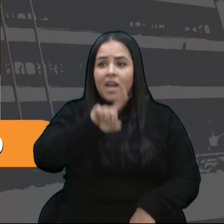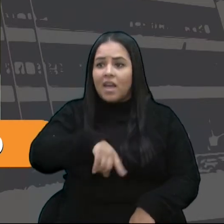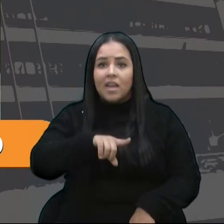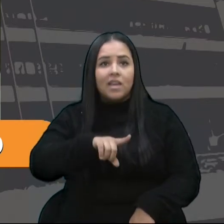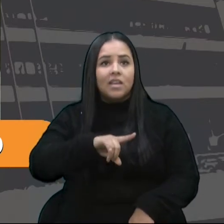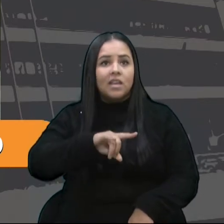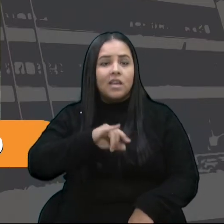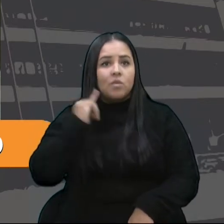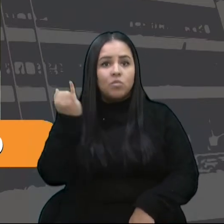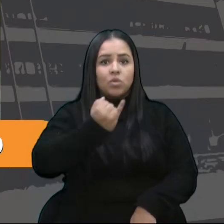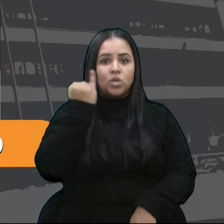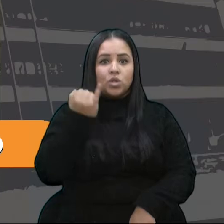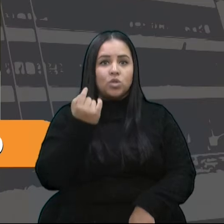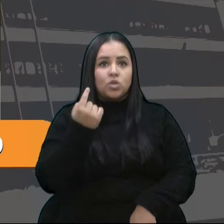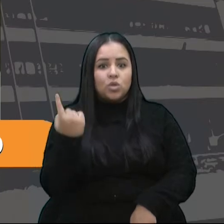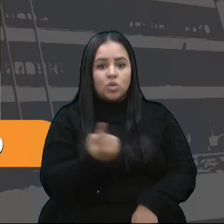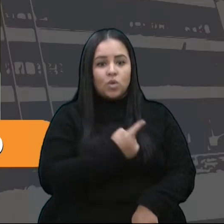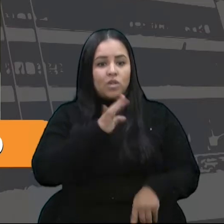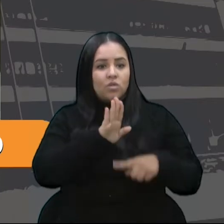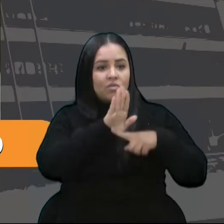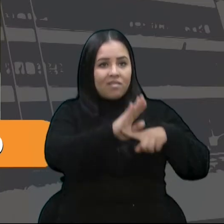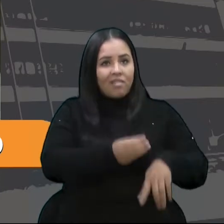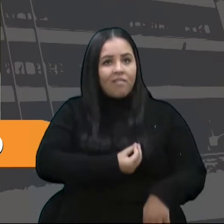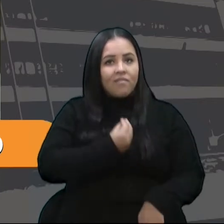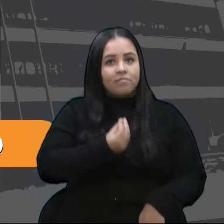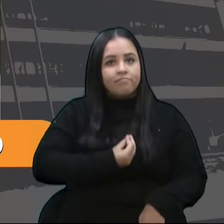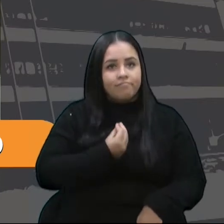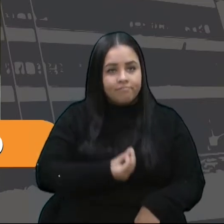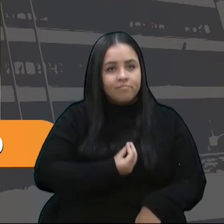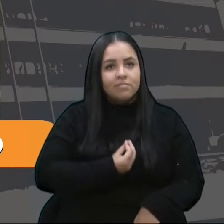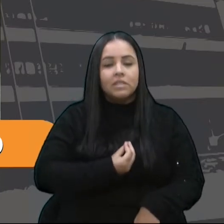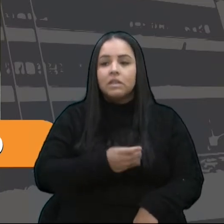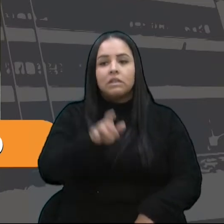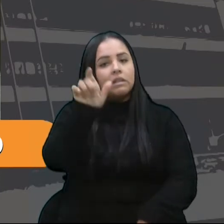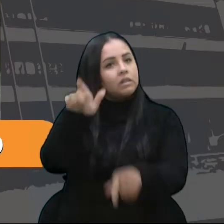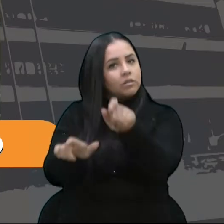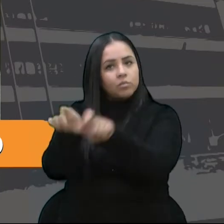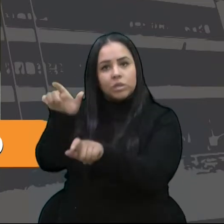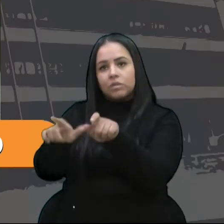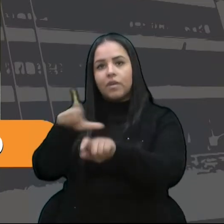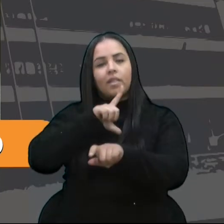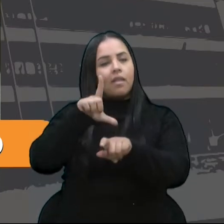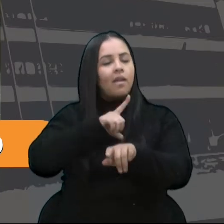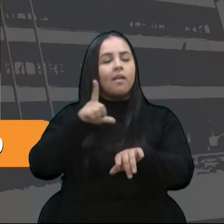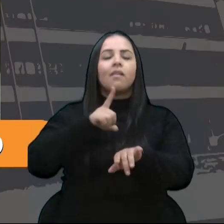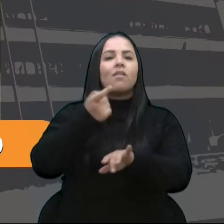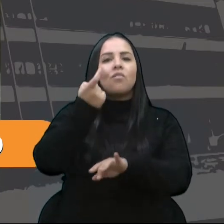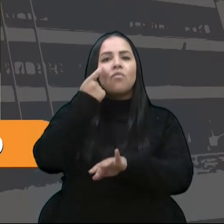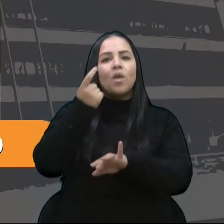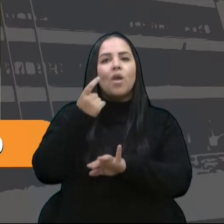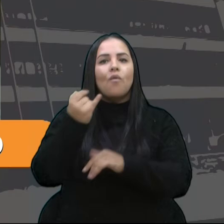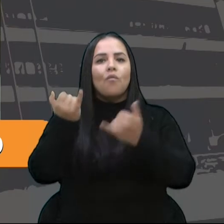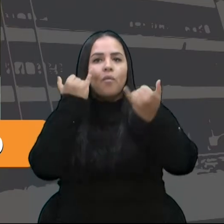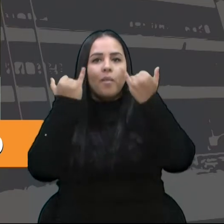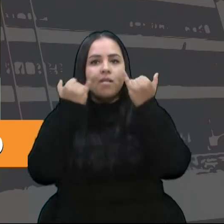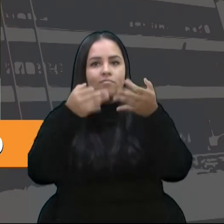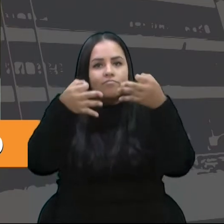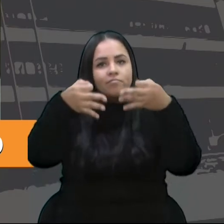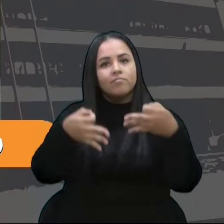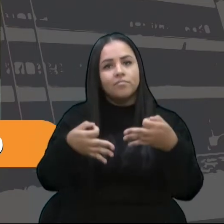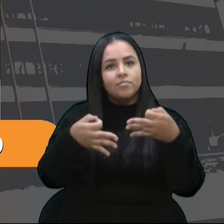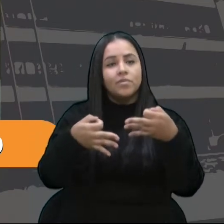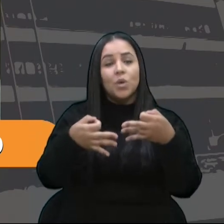vidas. E as pessoas vão ter que buscar essa informação adequada. O que parece